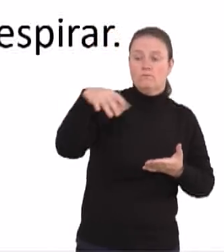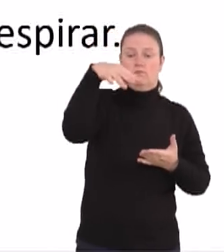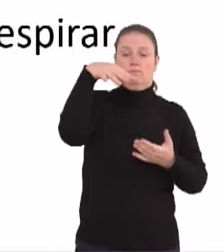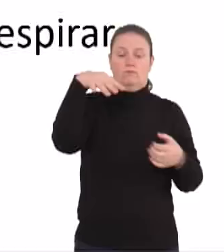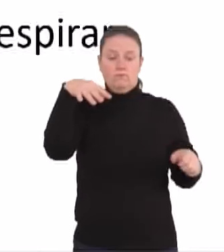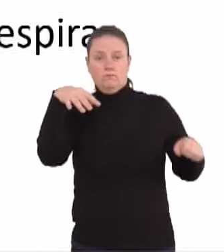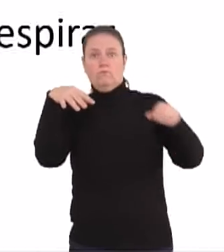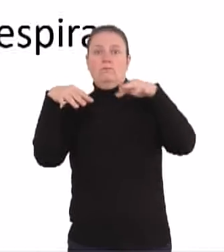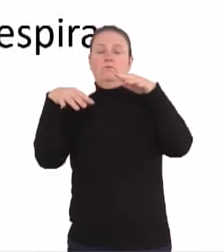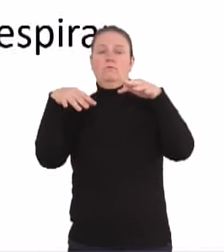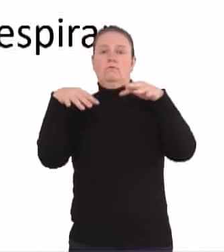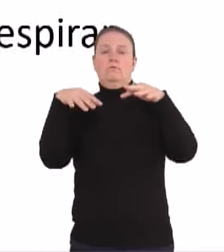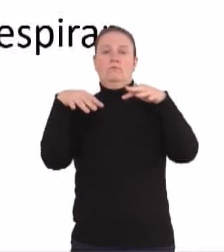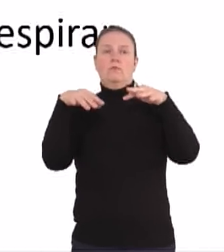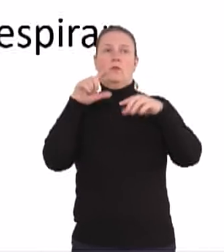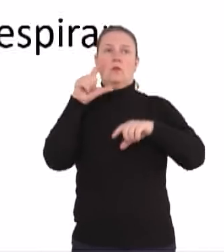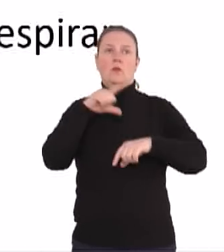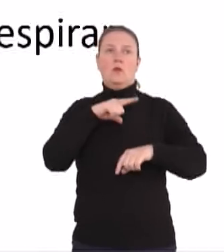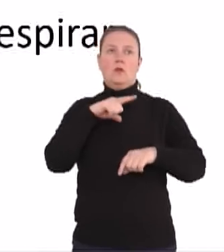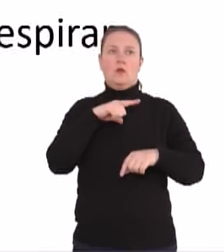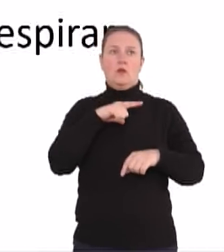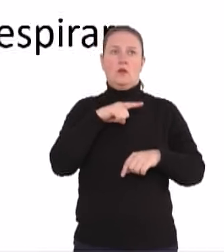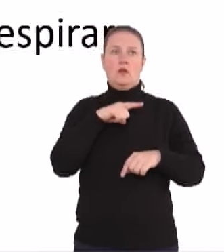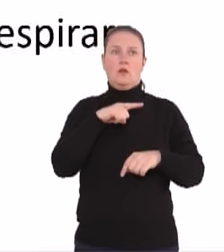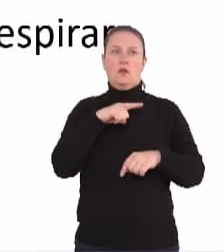pai do céu, e